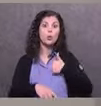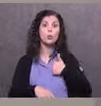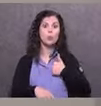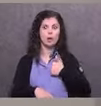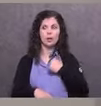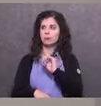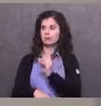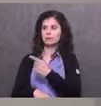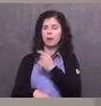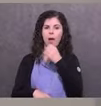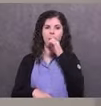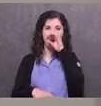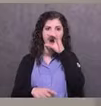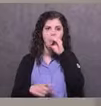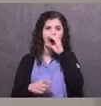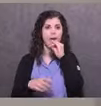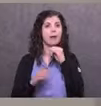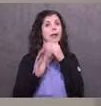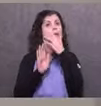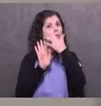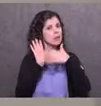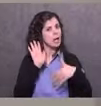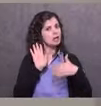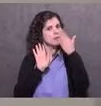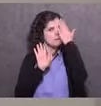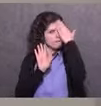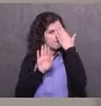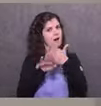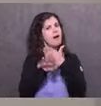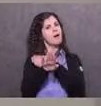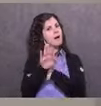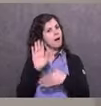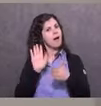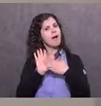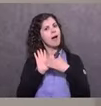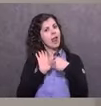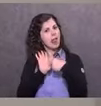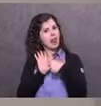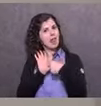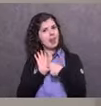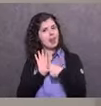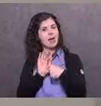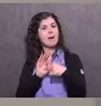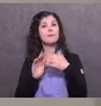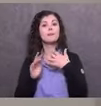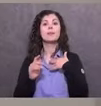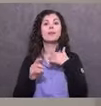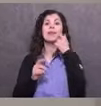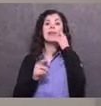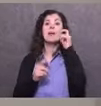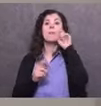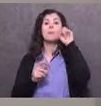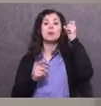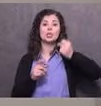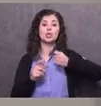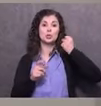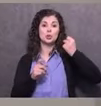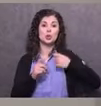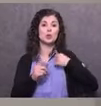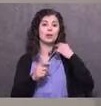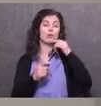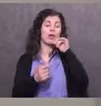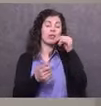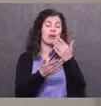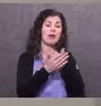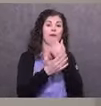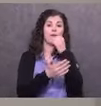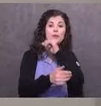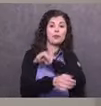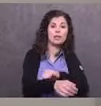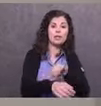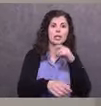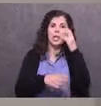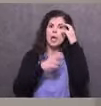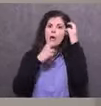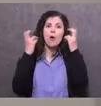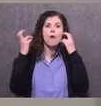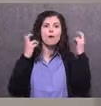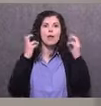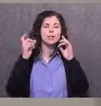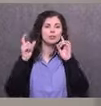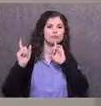como está escrito: ferirei o pastor e dispersar-se-ão as ovelhas do